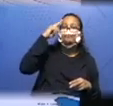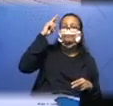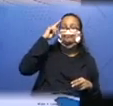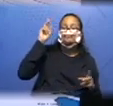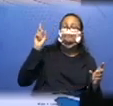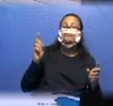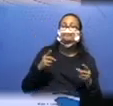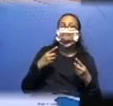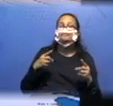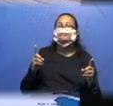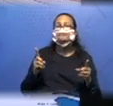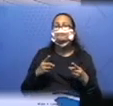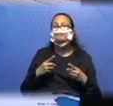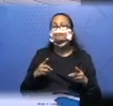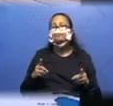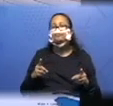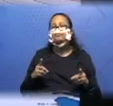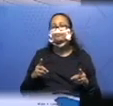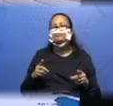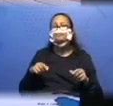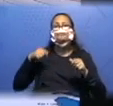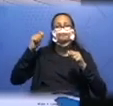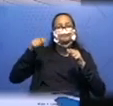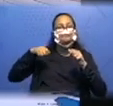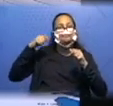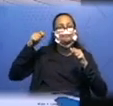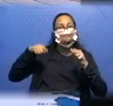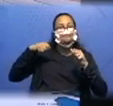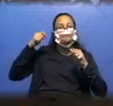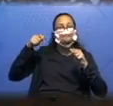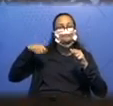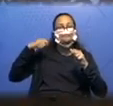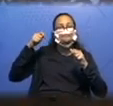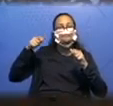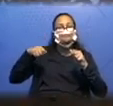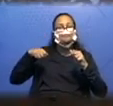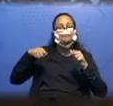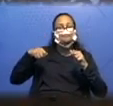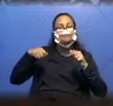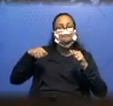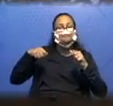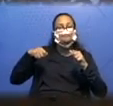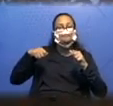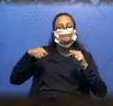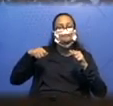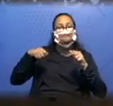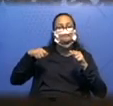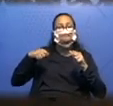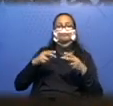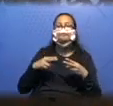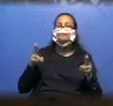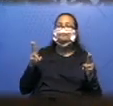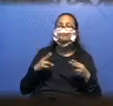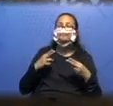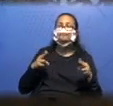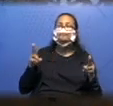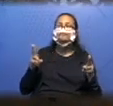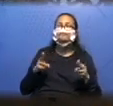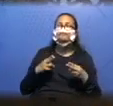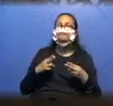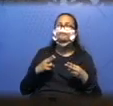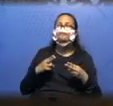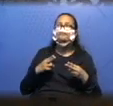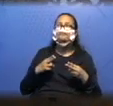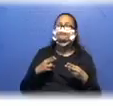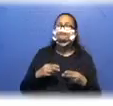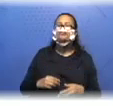relembrar essa musiquinha aí, que tem gente que já ouviu, nós vamos assistir a um videozinho, tá? Nós vamos assistir o vídeo